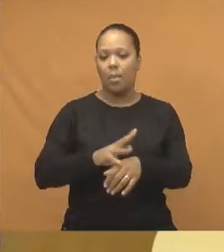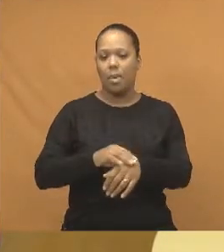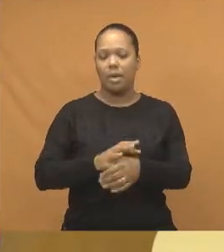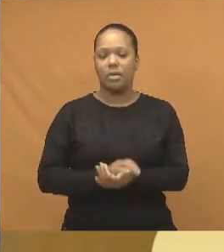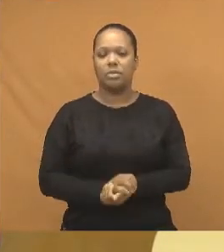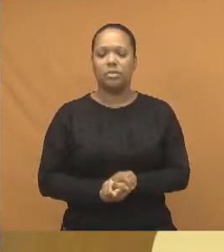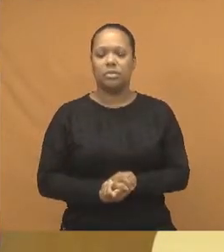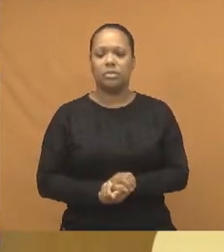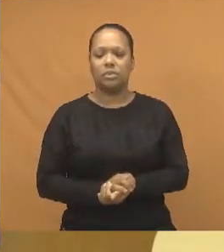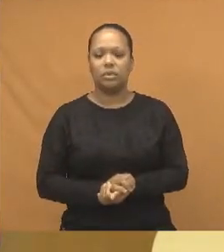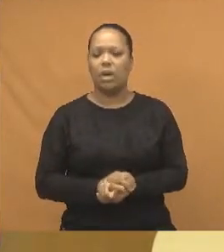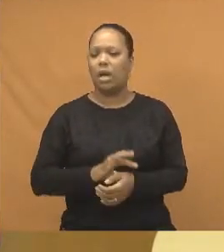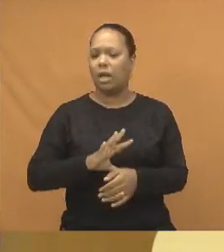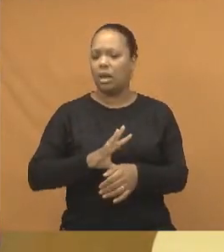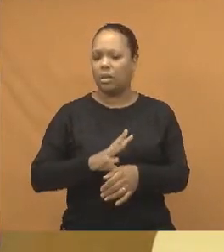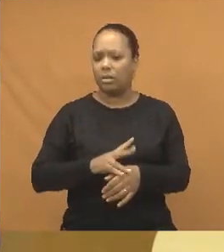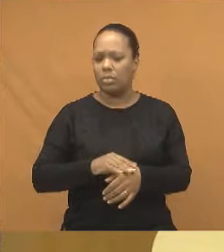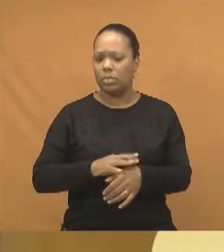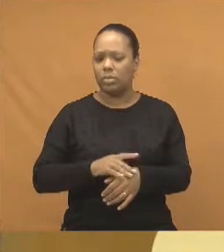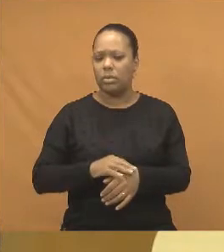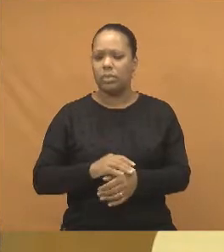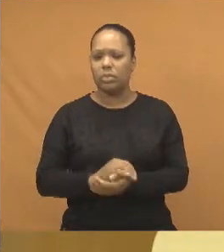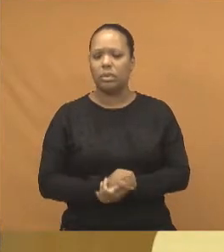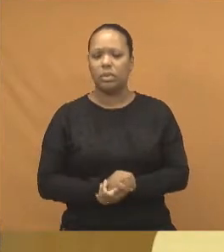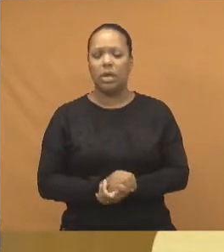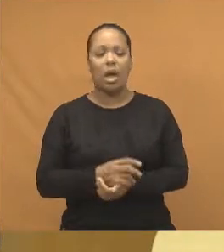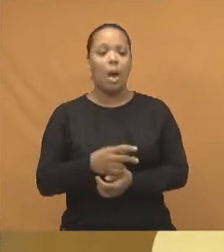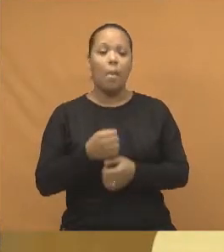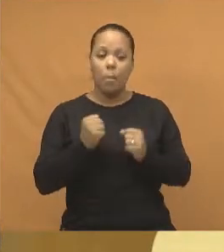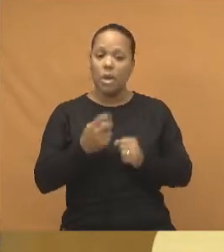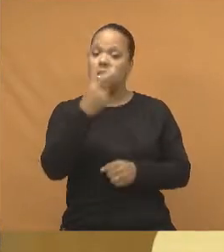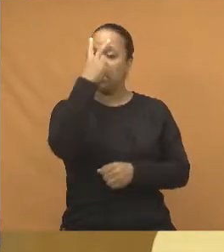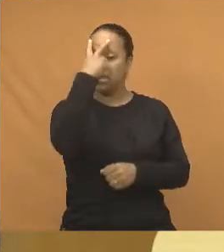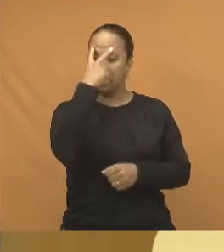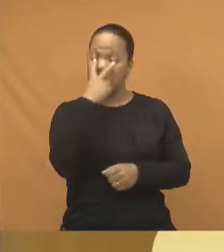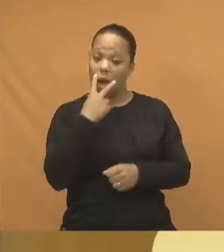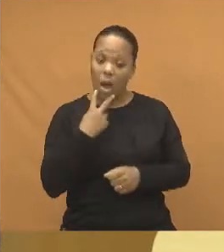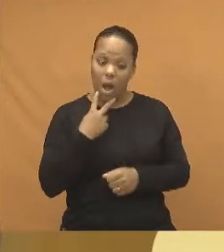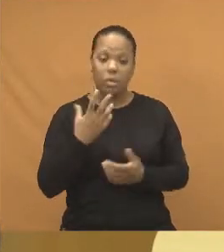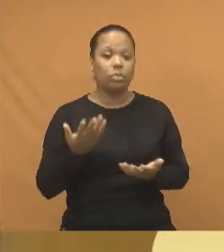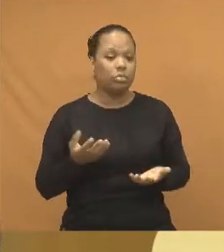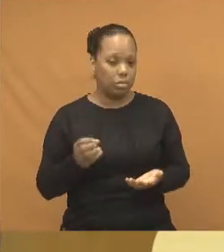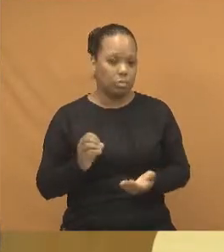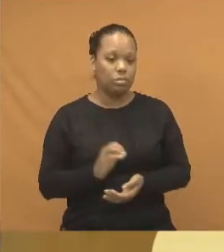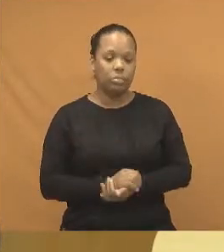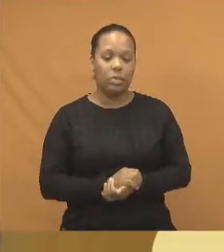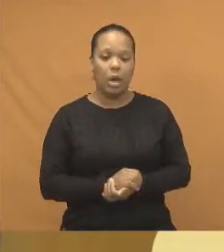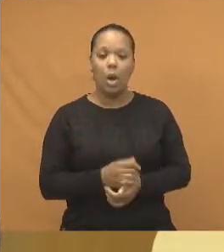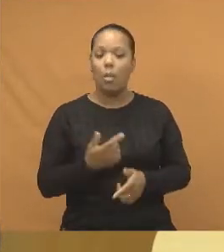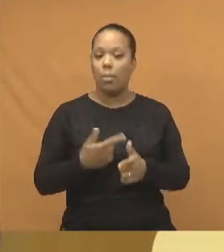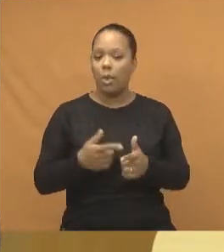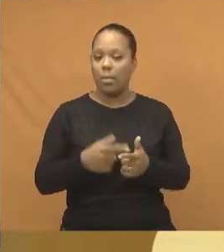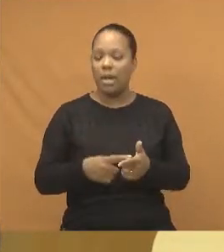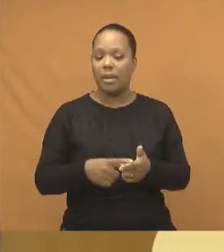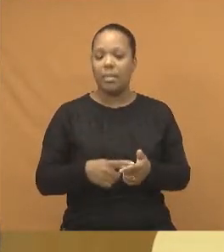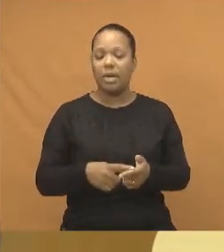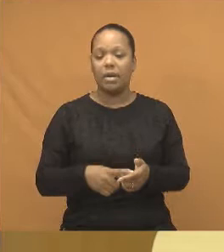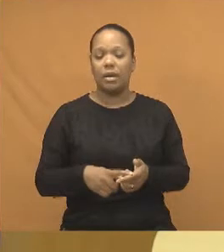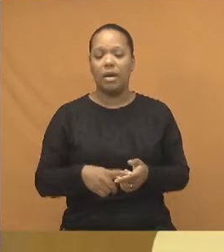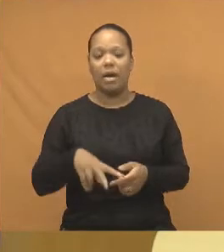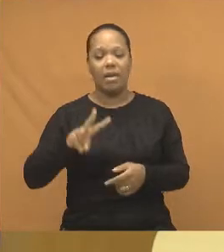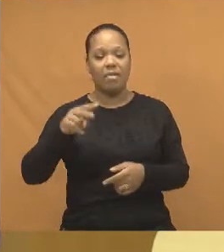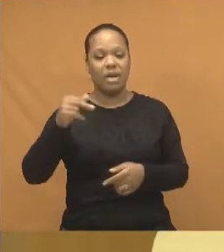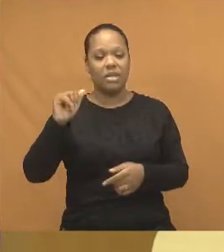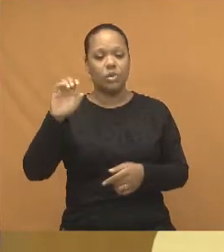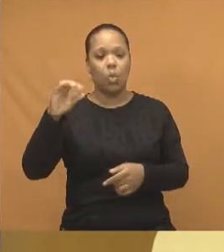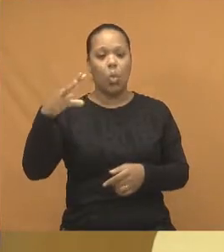agride o organismo silenciosamente. Pode dar cegueira, pode dar problema vascular. Tem muitas pessoas que